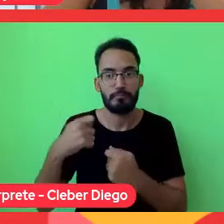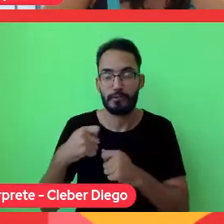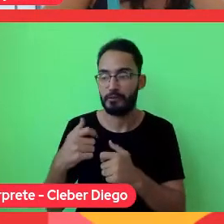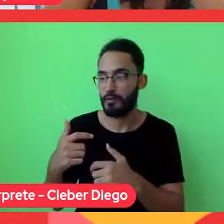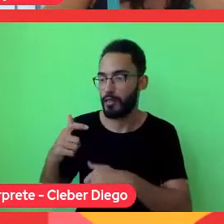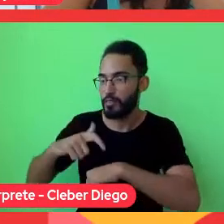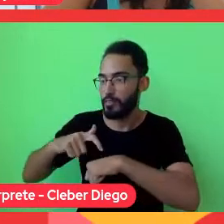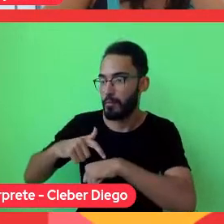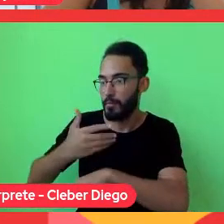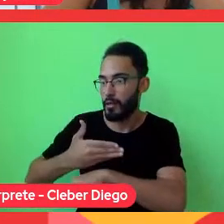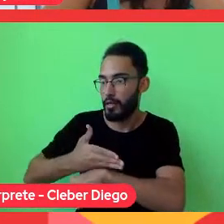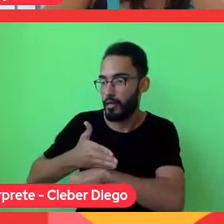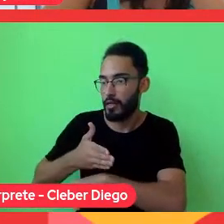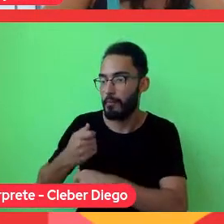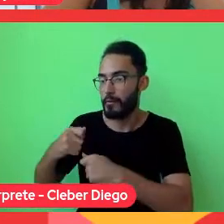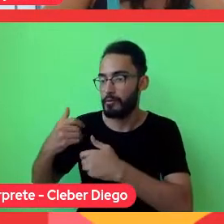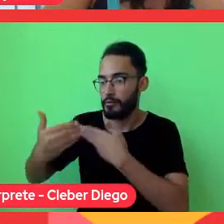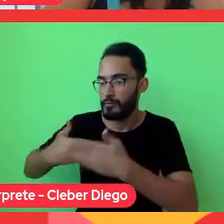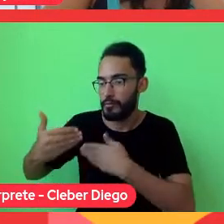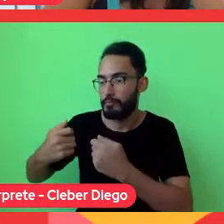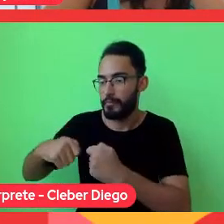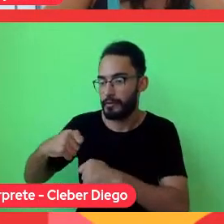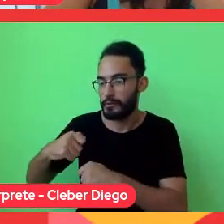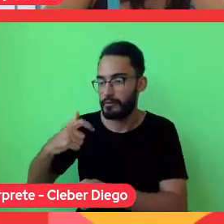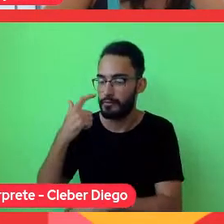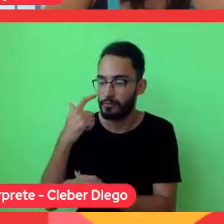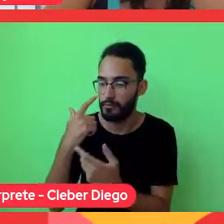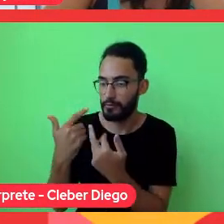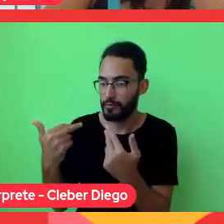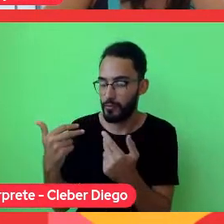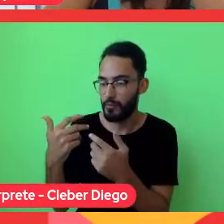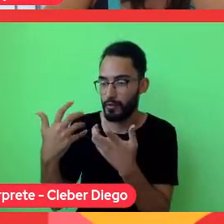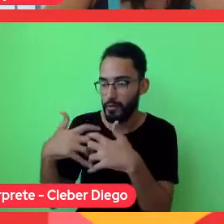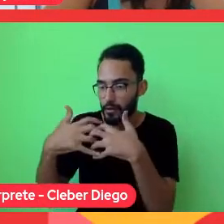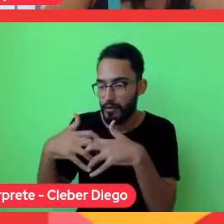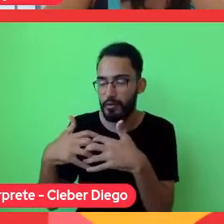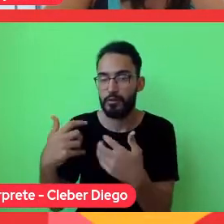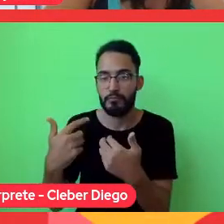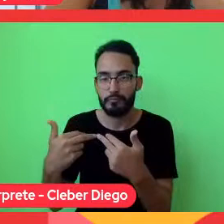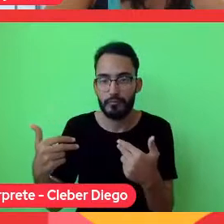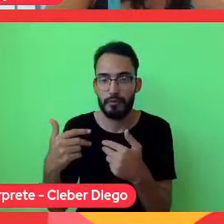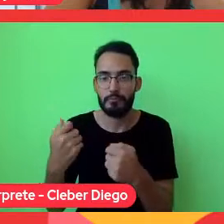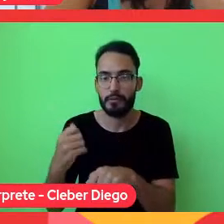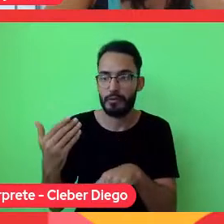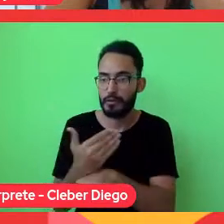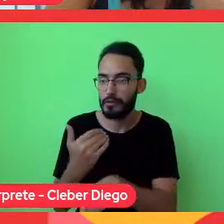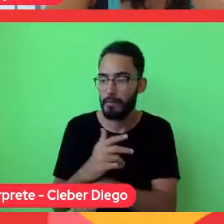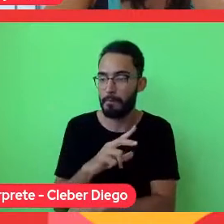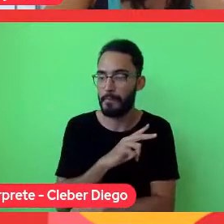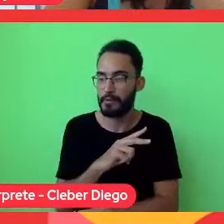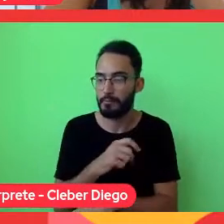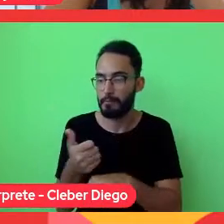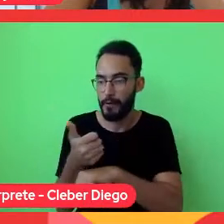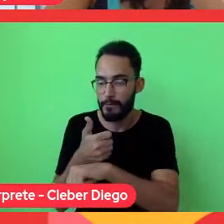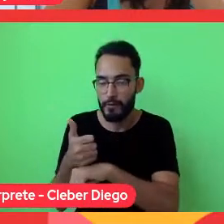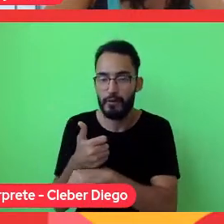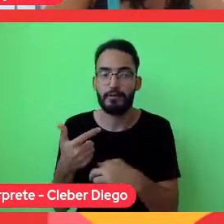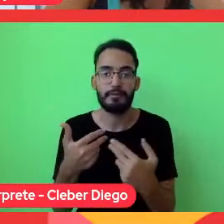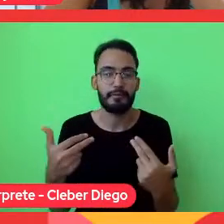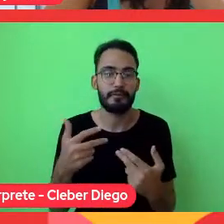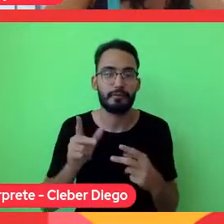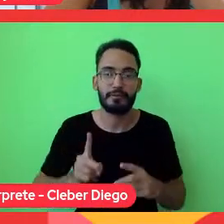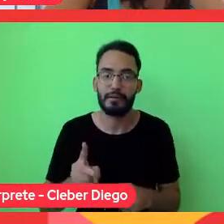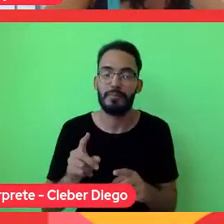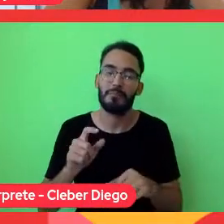tempo todo para poder tá seguindo no seu adiantamento pessoal, profissional. Em